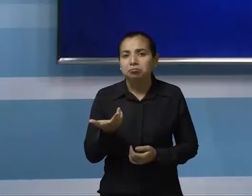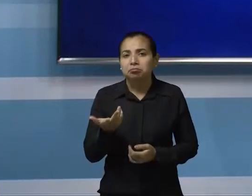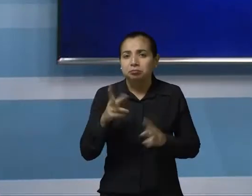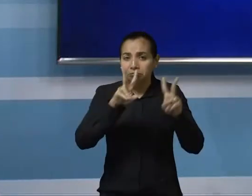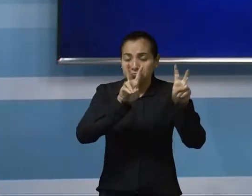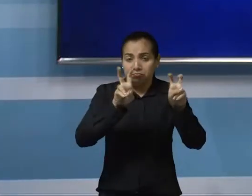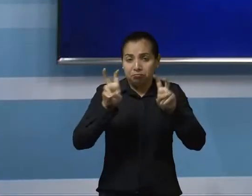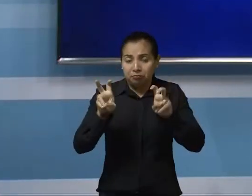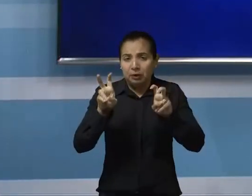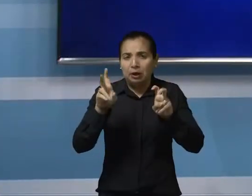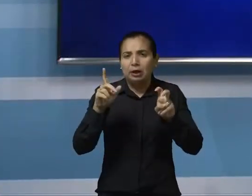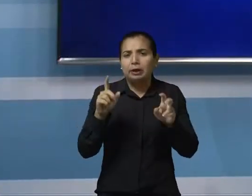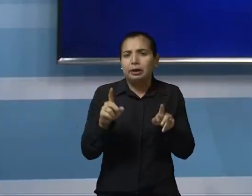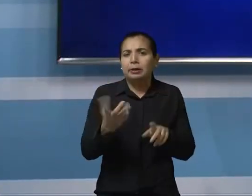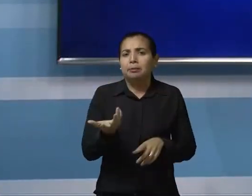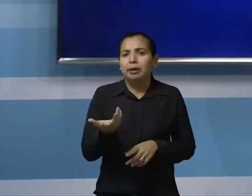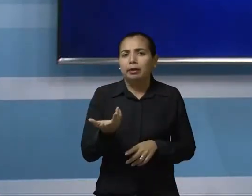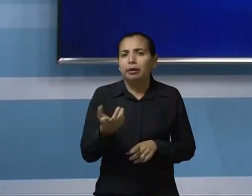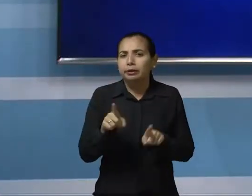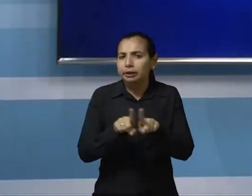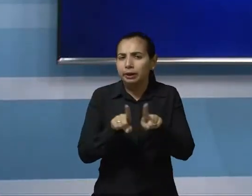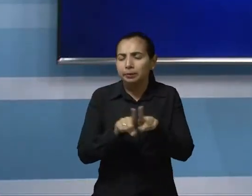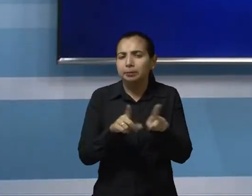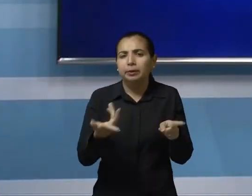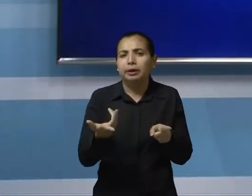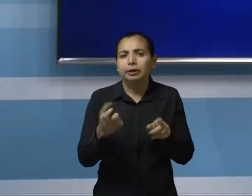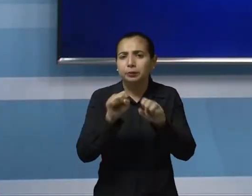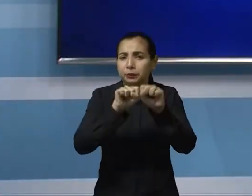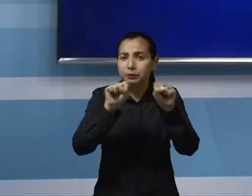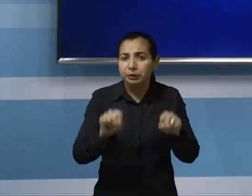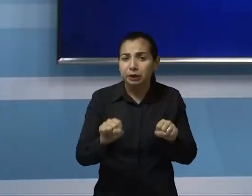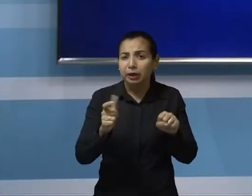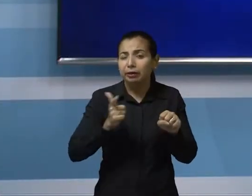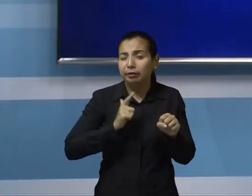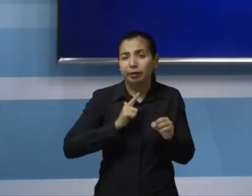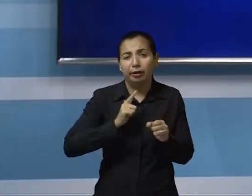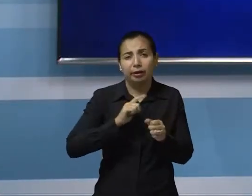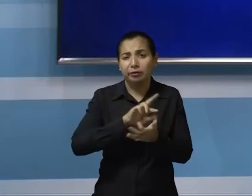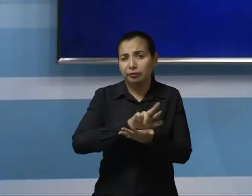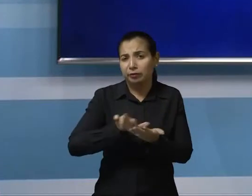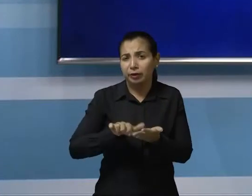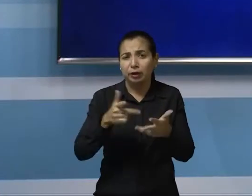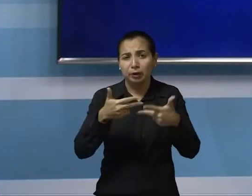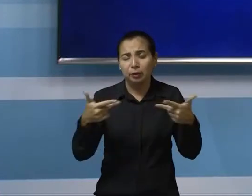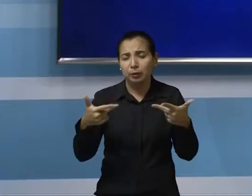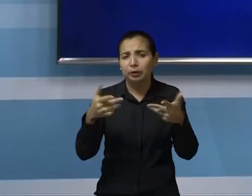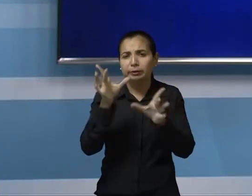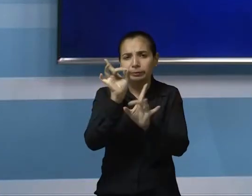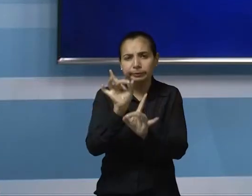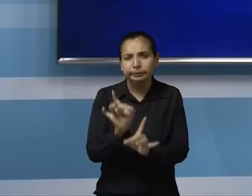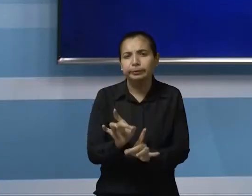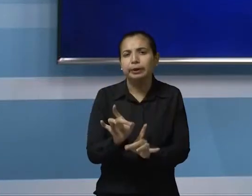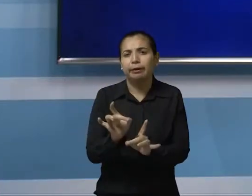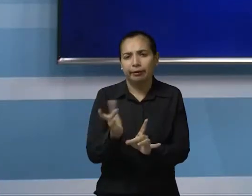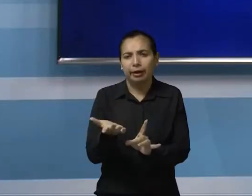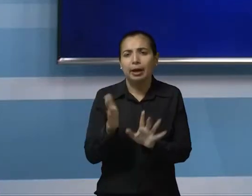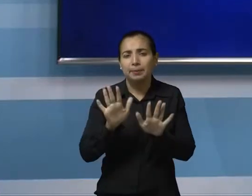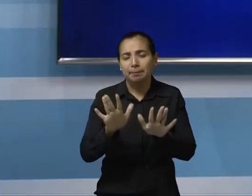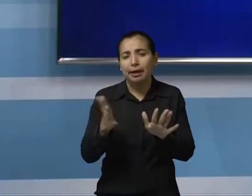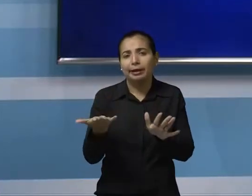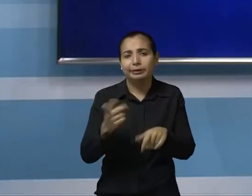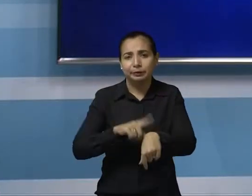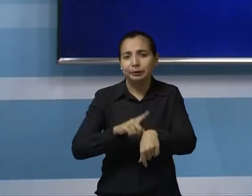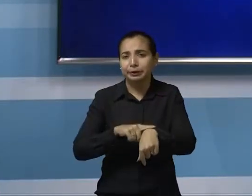tema e do sistema, temos várias angulações para ser colocadas aqui. Então, o tempo, a produção já me avisa que já se